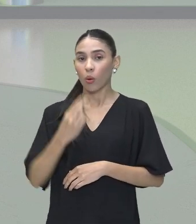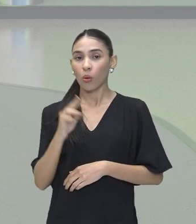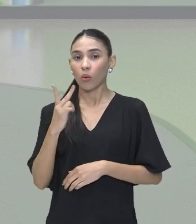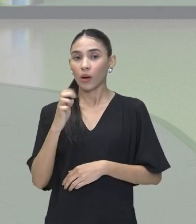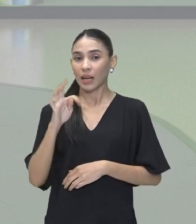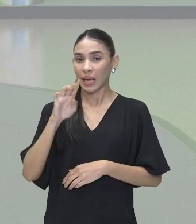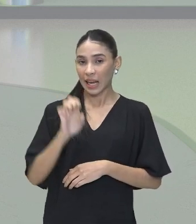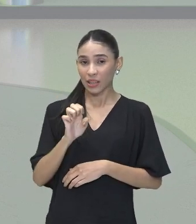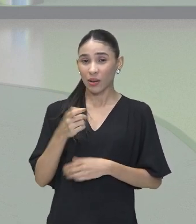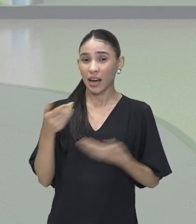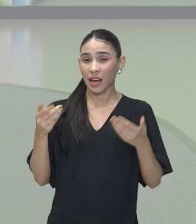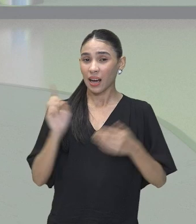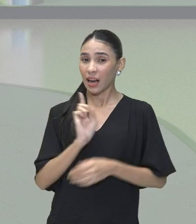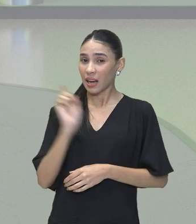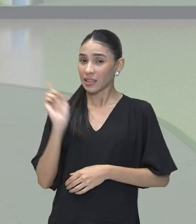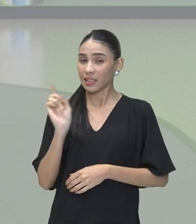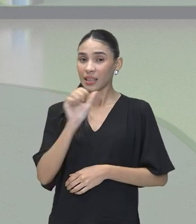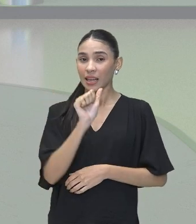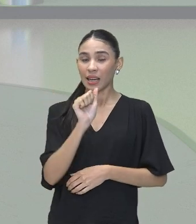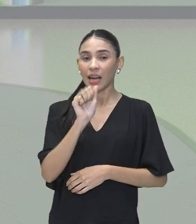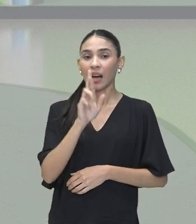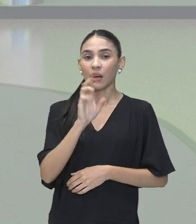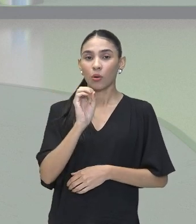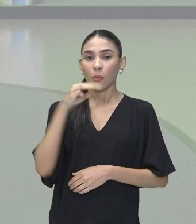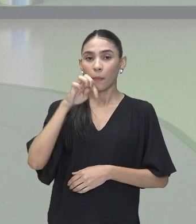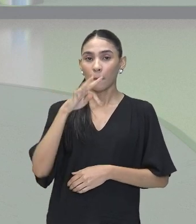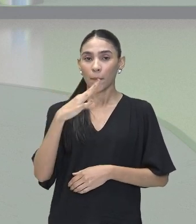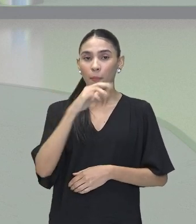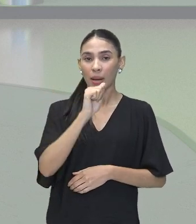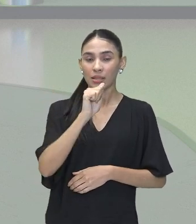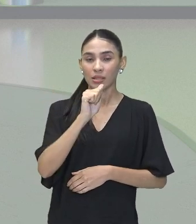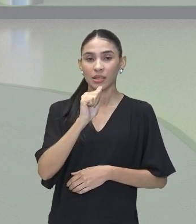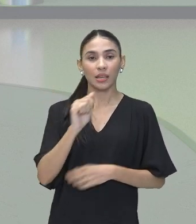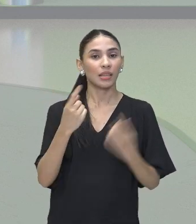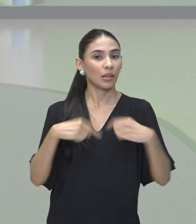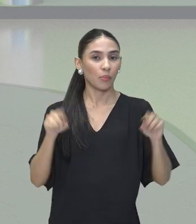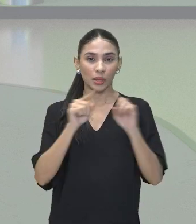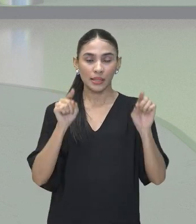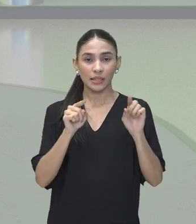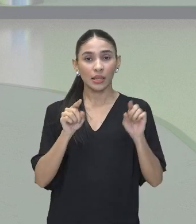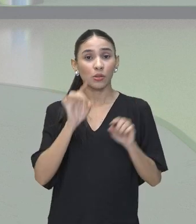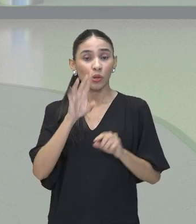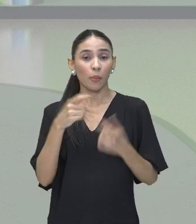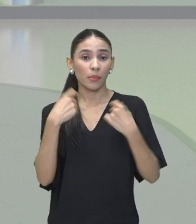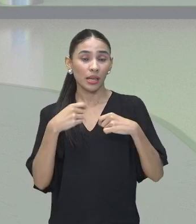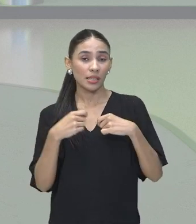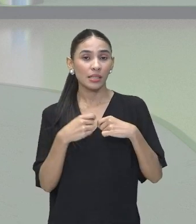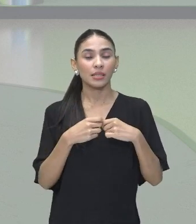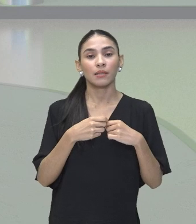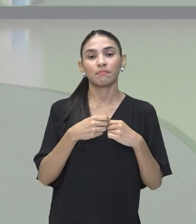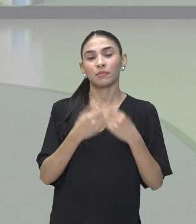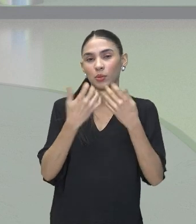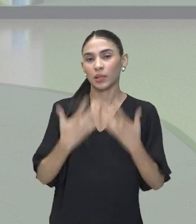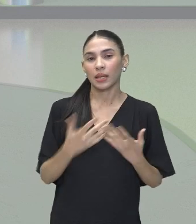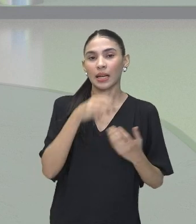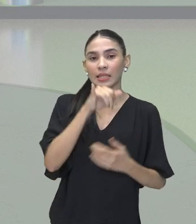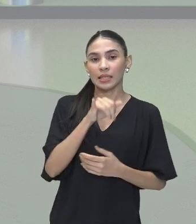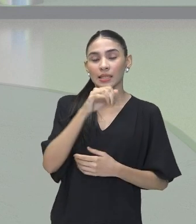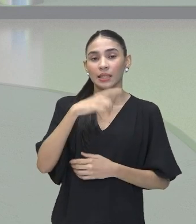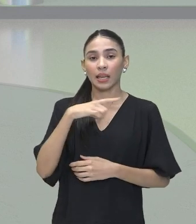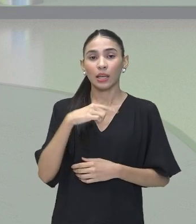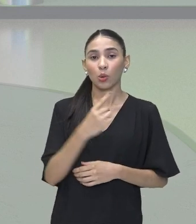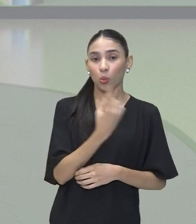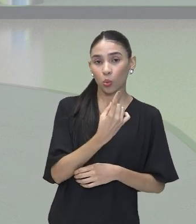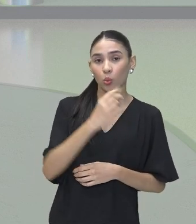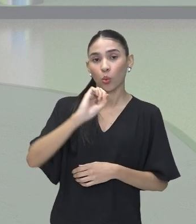nas aromáticas não precisa essa classificação. Precisa apenas dizer se tem um núcleo aromático, que é mononuclear, ou